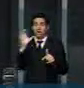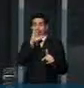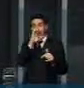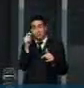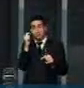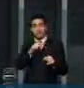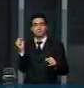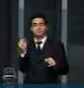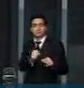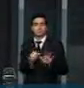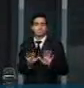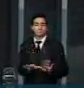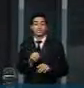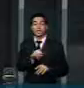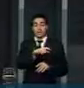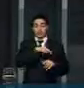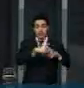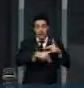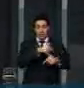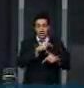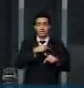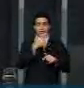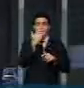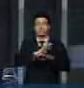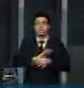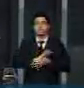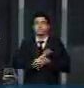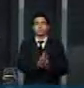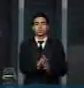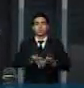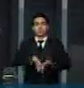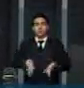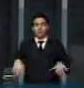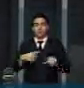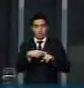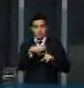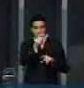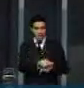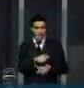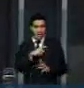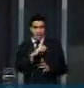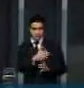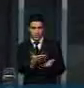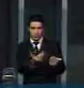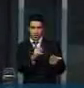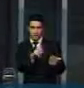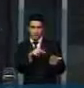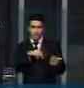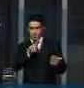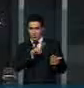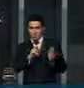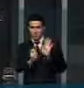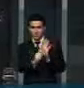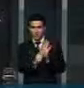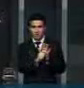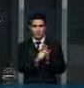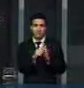Exclusão do mercado de trabalho pela perda de potencial desses jovens por causa do uso e consumo de